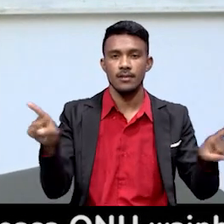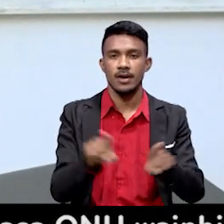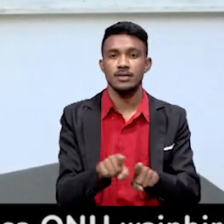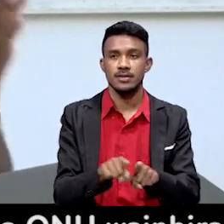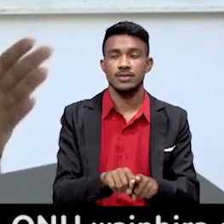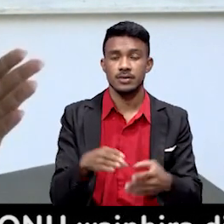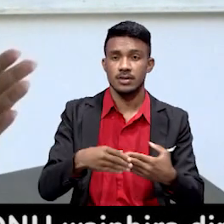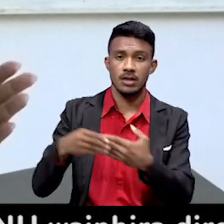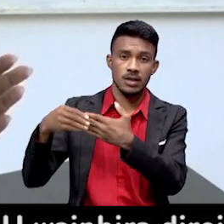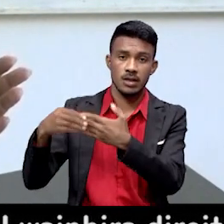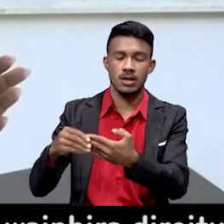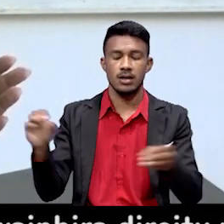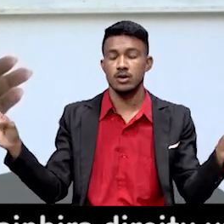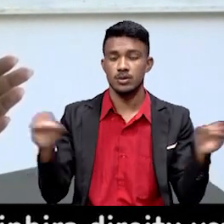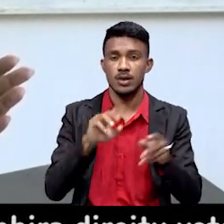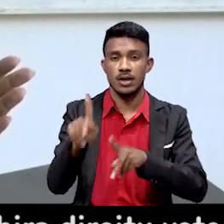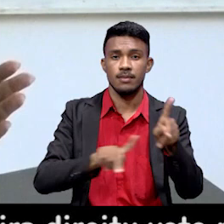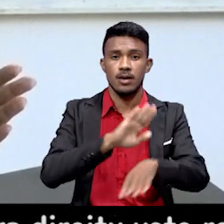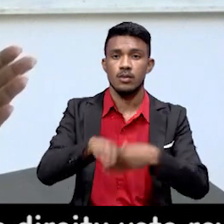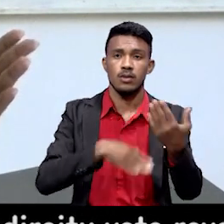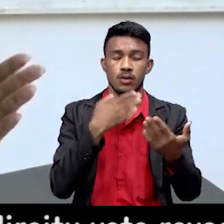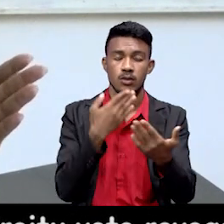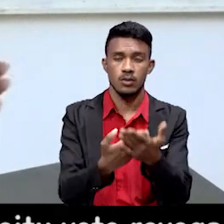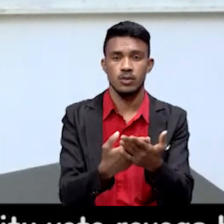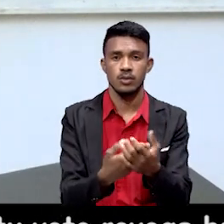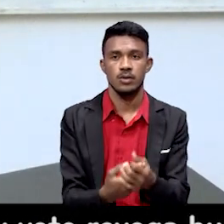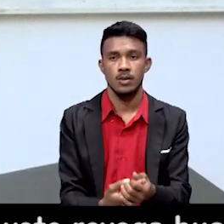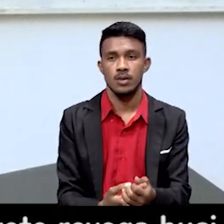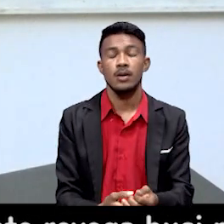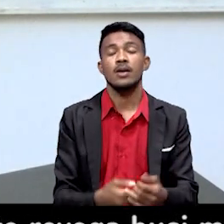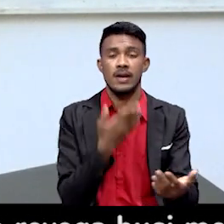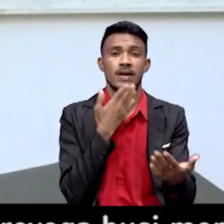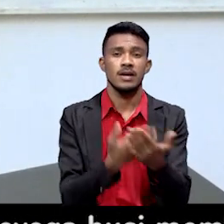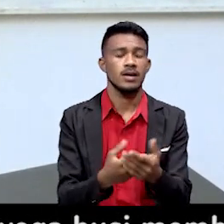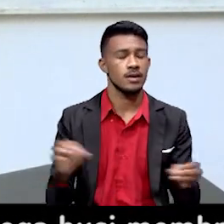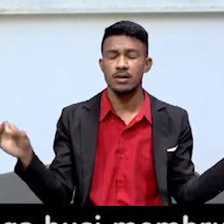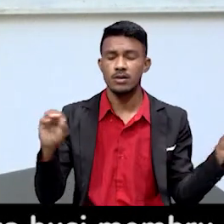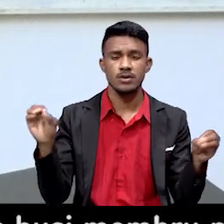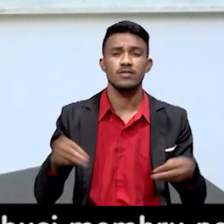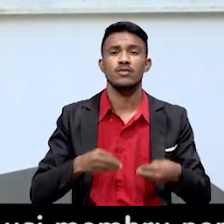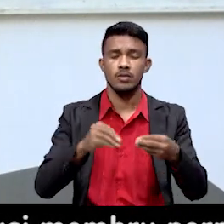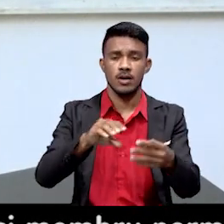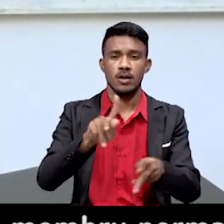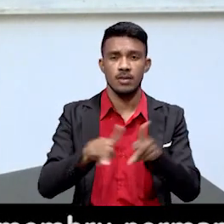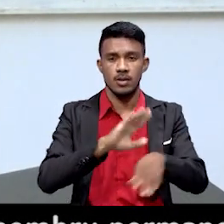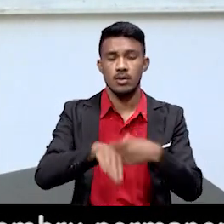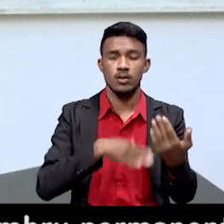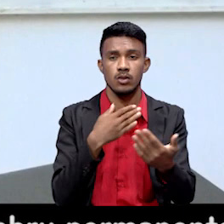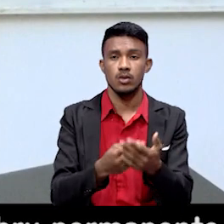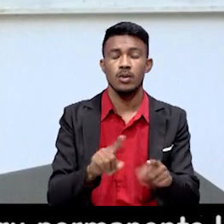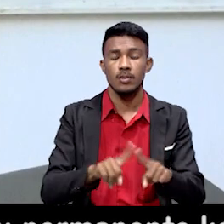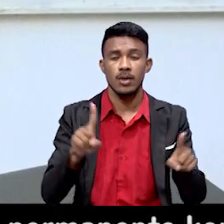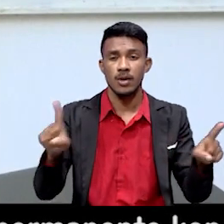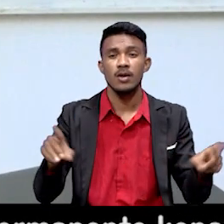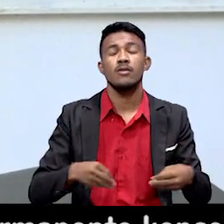ukune laos ba povo hotu. Ukune laos ba povo hotu. Ne benefício ne laos ba povo hotu. Mas be ba grupo ki kuang ida ne be mak